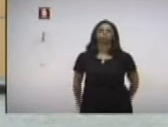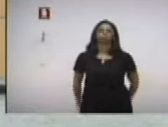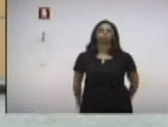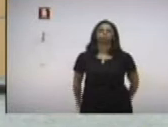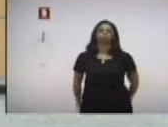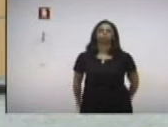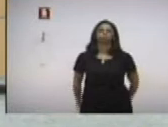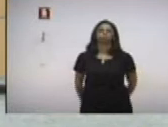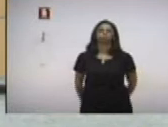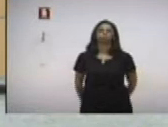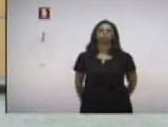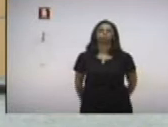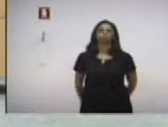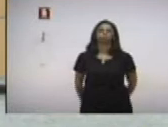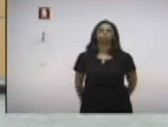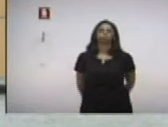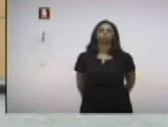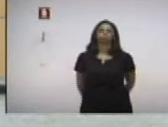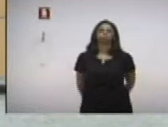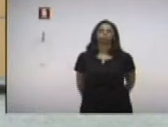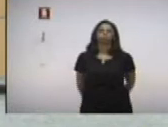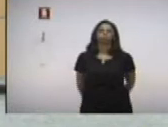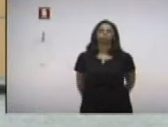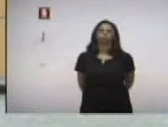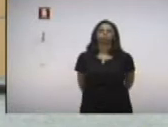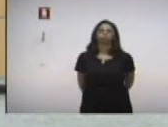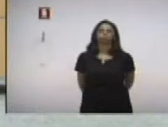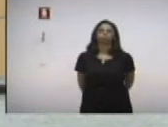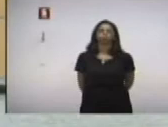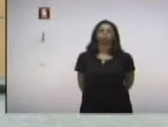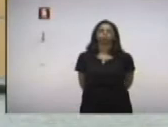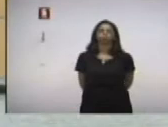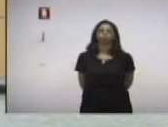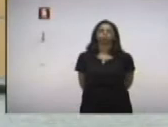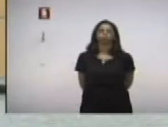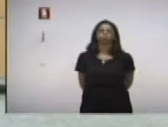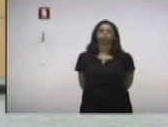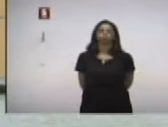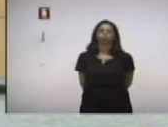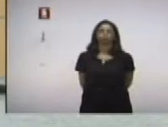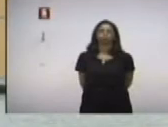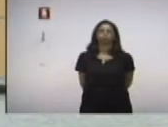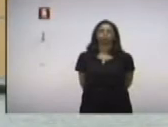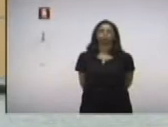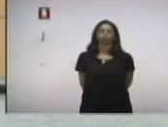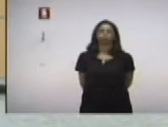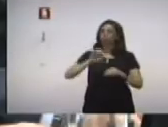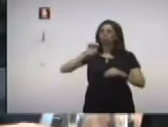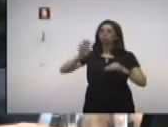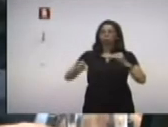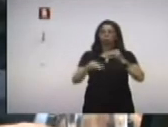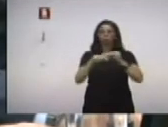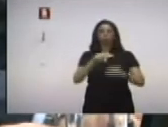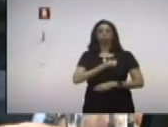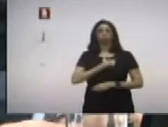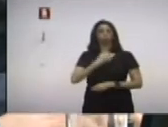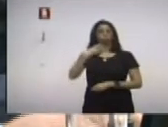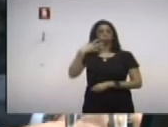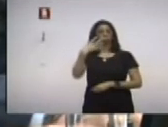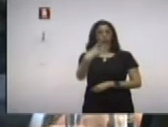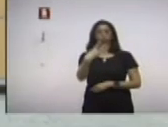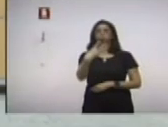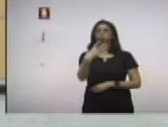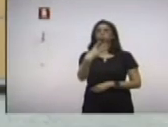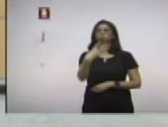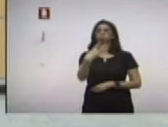o vereador Sandro favorável aprovado por unanimidade coloca em votação a emenda aditiva número